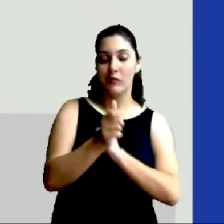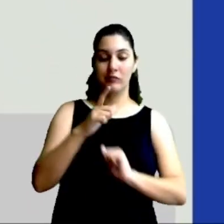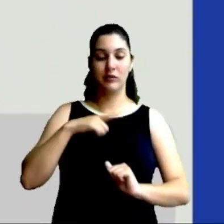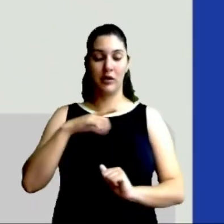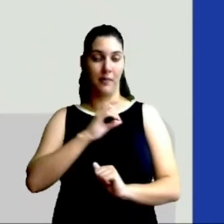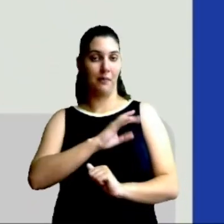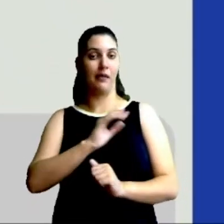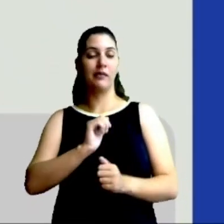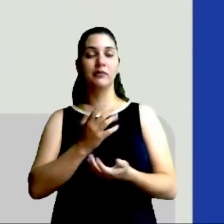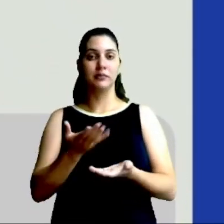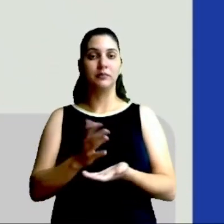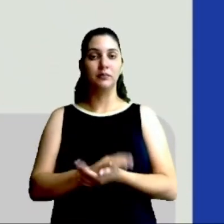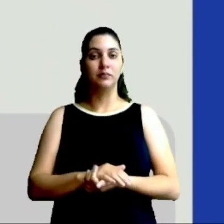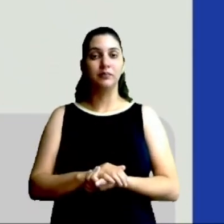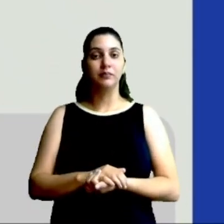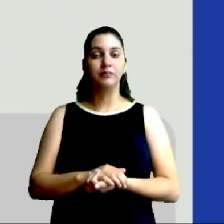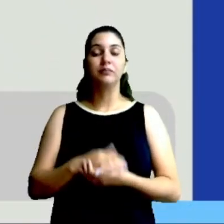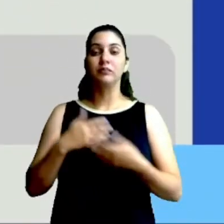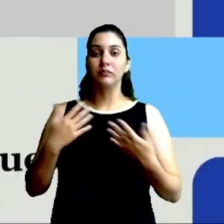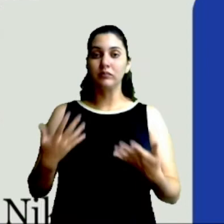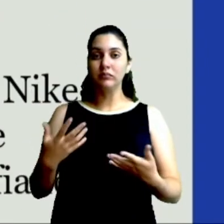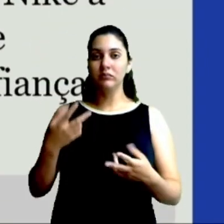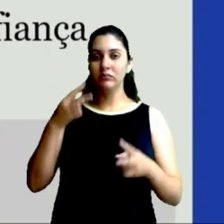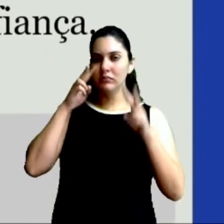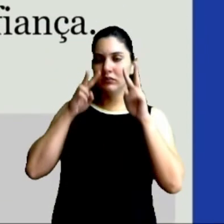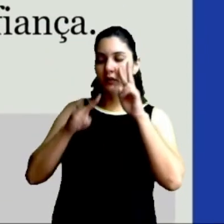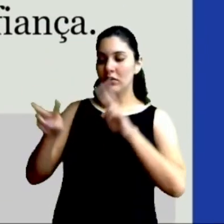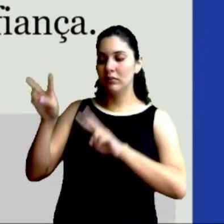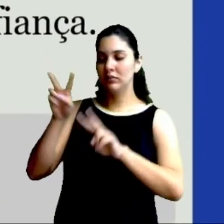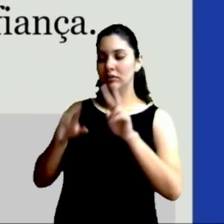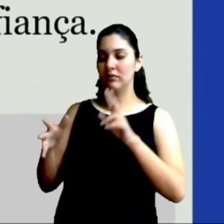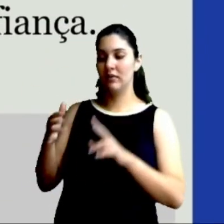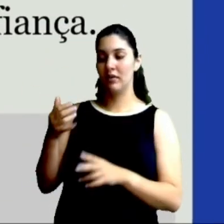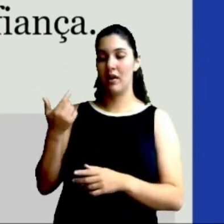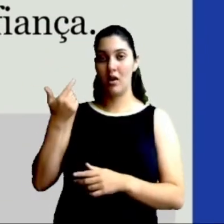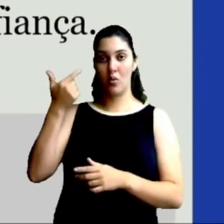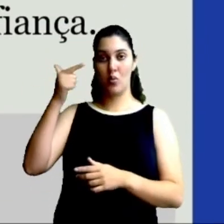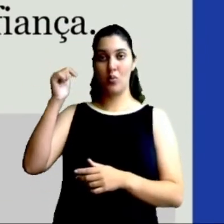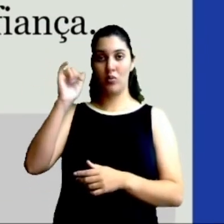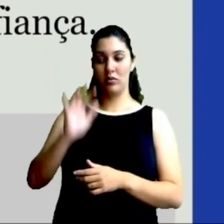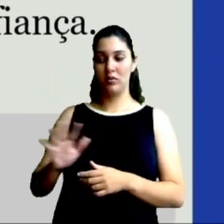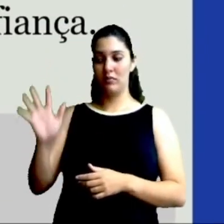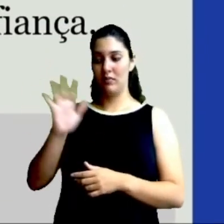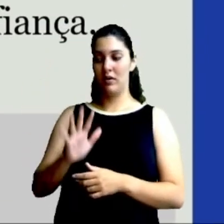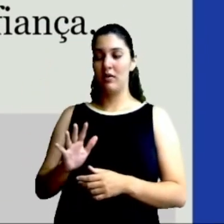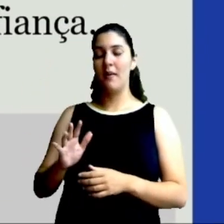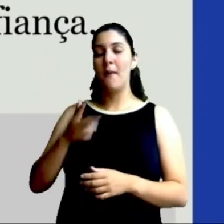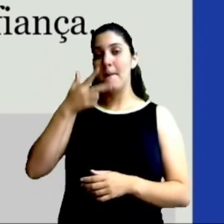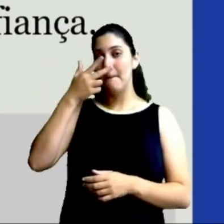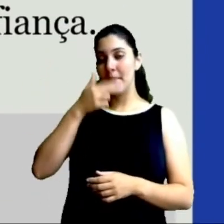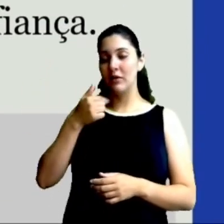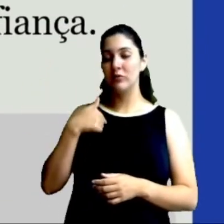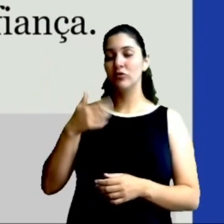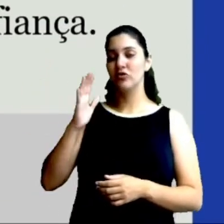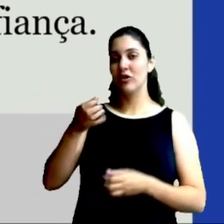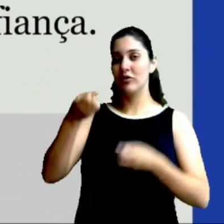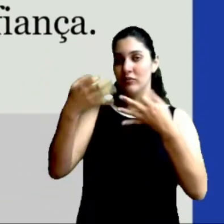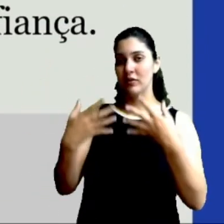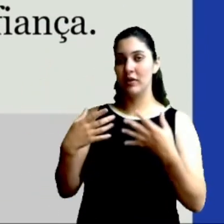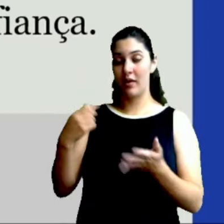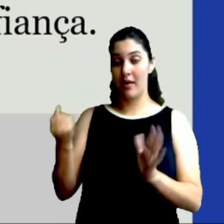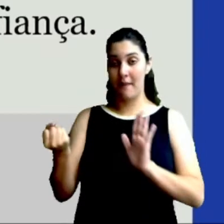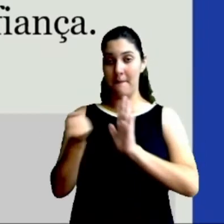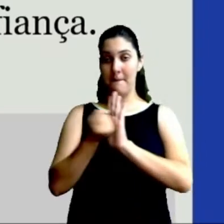etc. Tá? Então, ó, vamos só observar a próxima, que é exatamente o que eu acabei de falar. É a marca